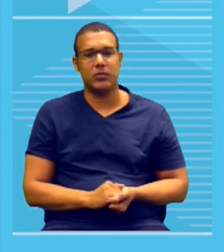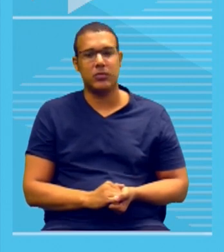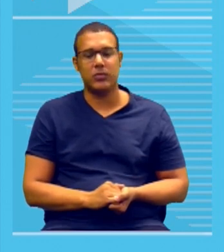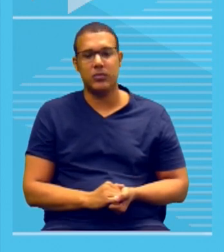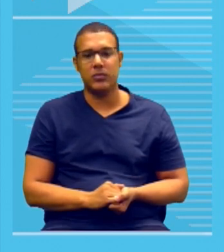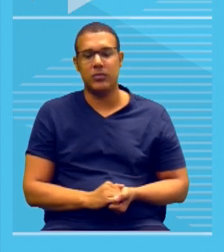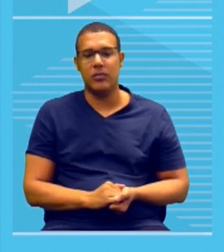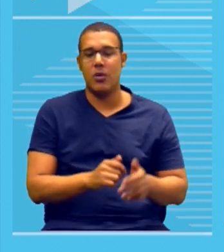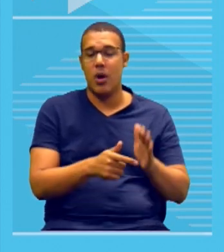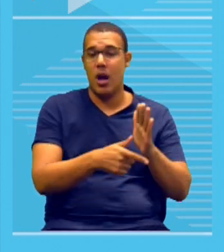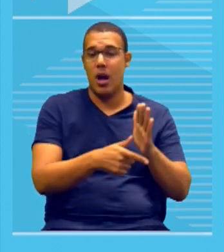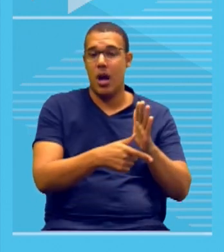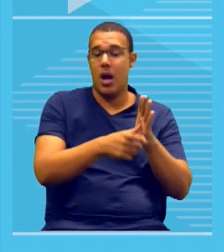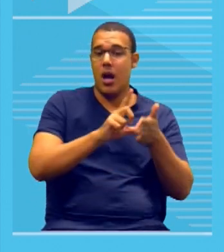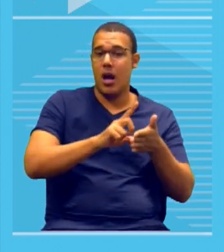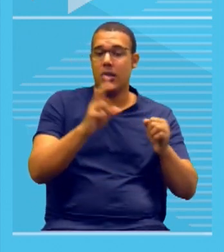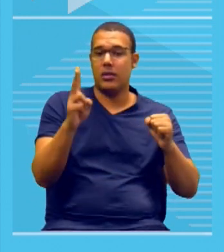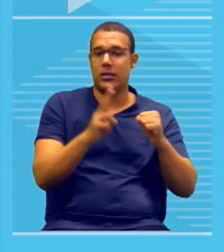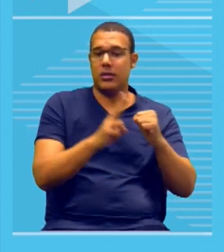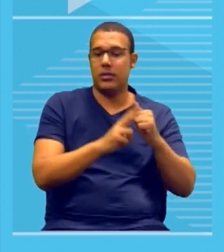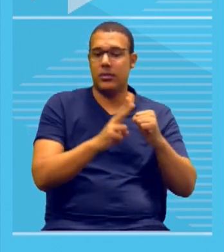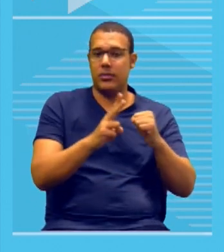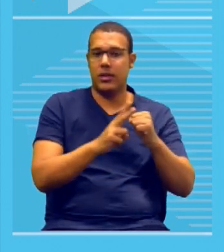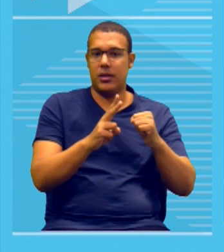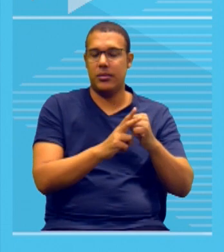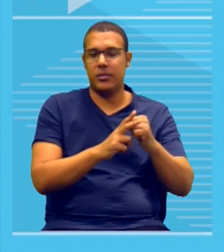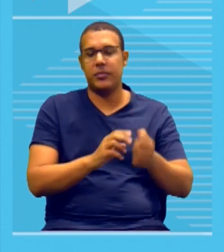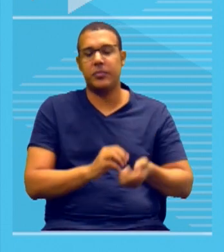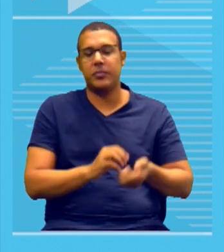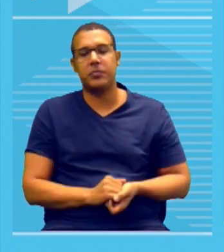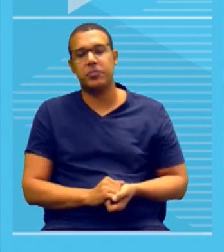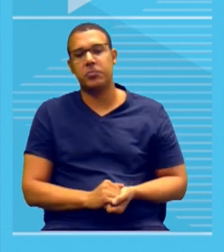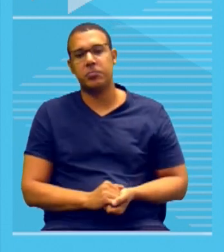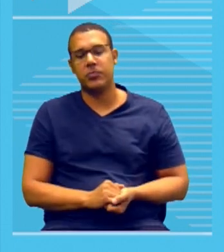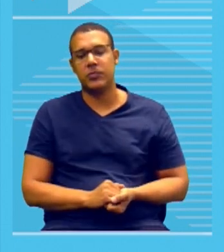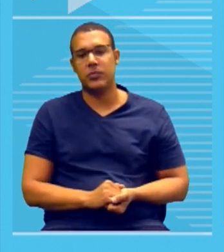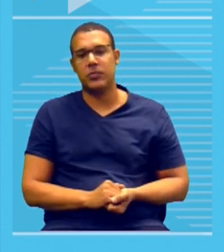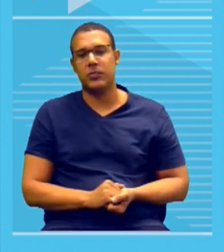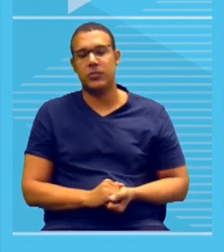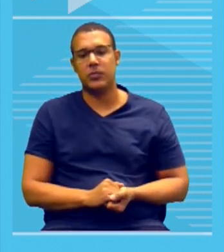anterior ao verbo antes do verbo